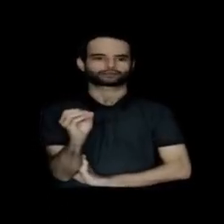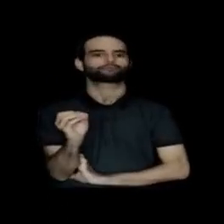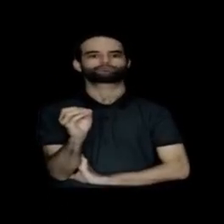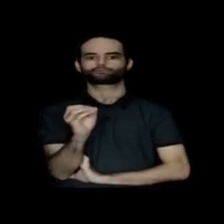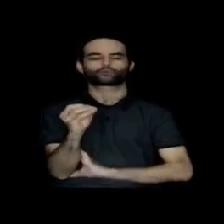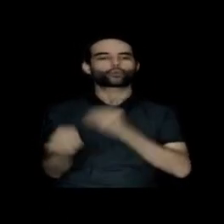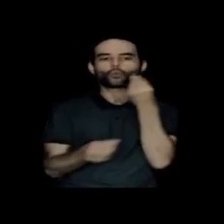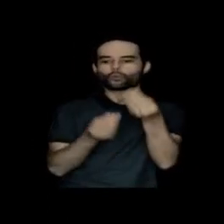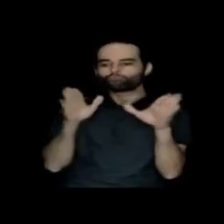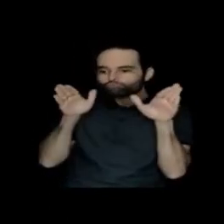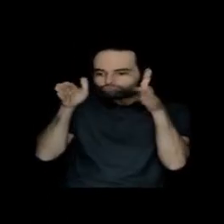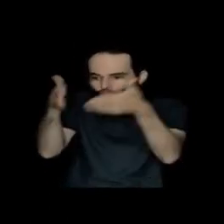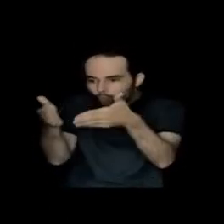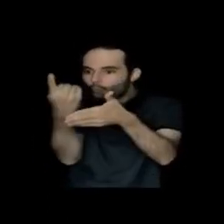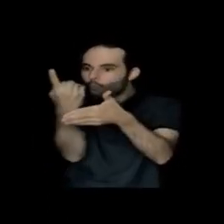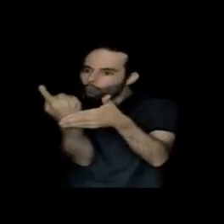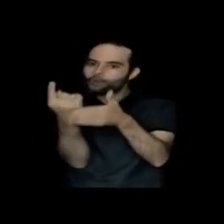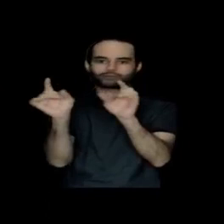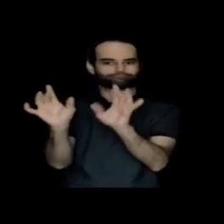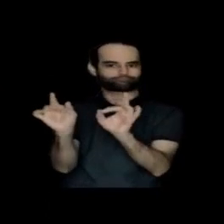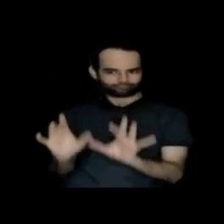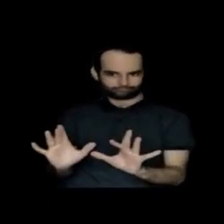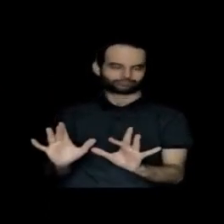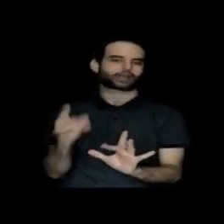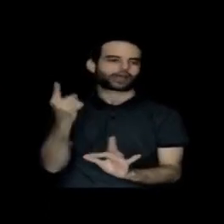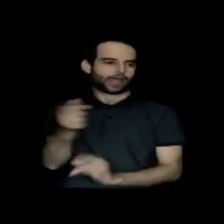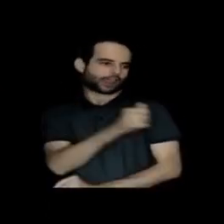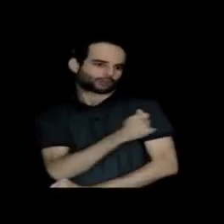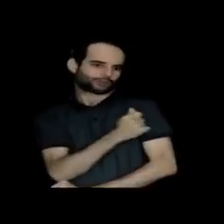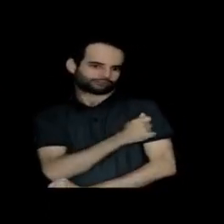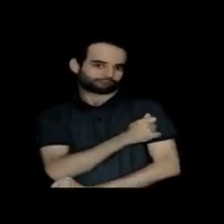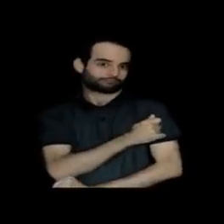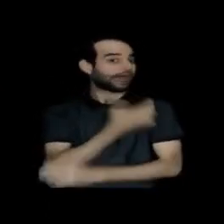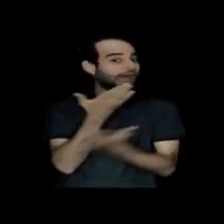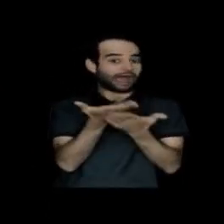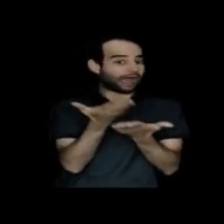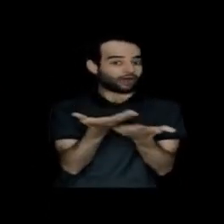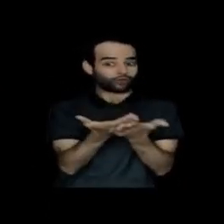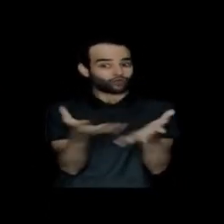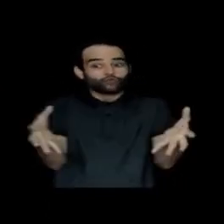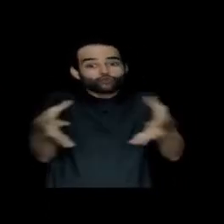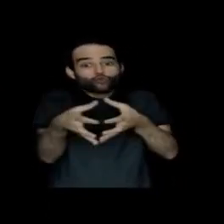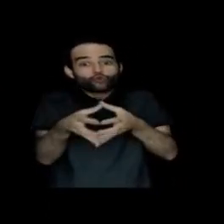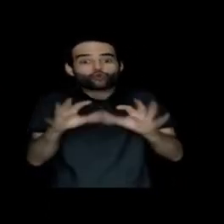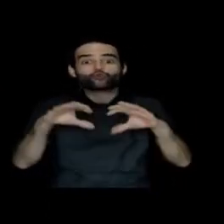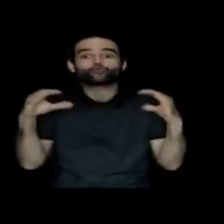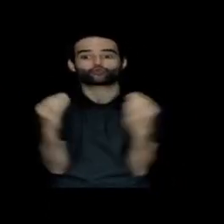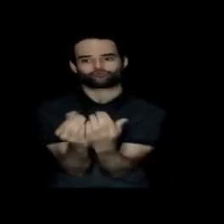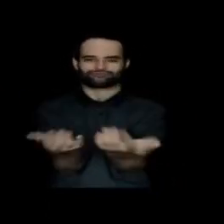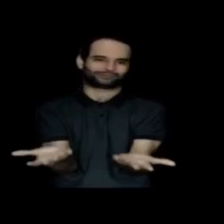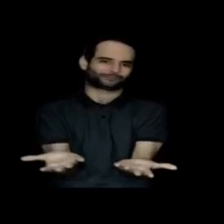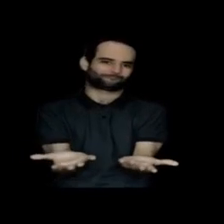alunos. Então, a gente não tem como atender especificamente uma aluna na sala, né? Então, a aula